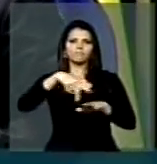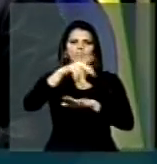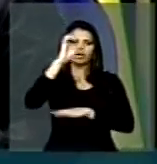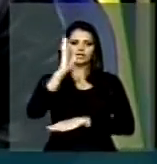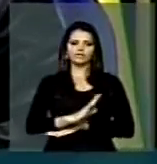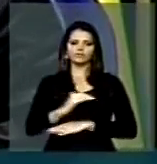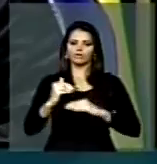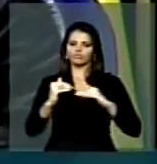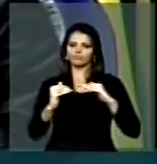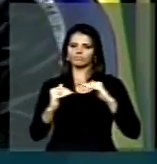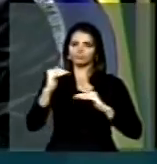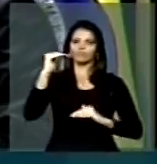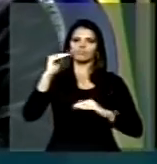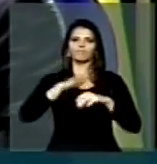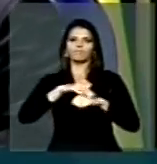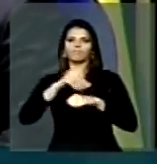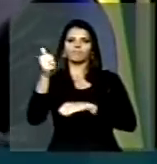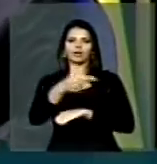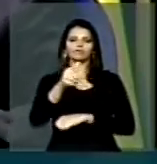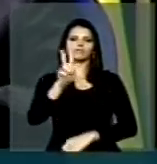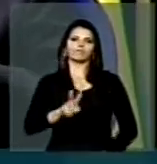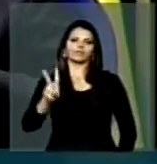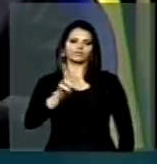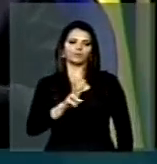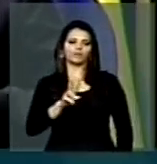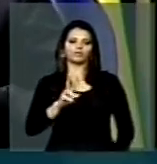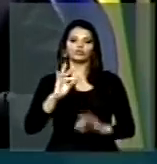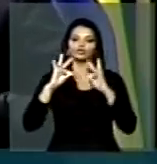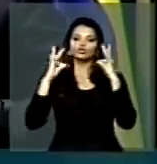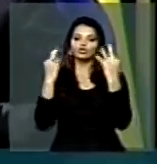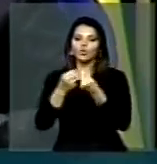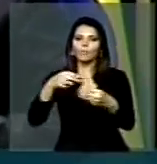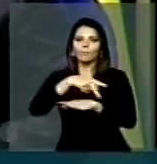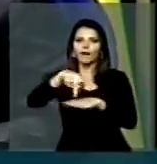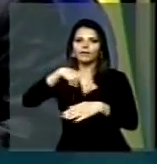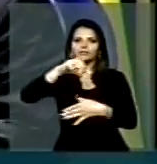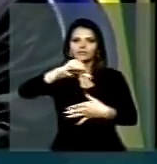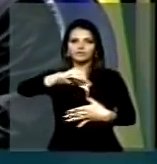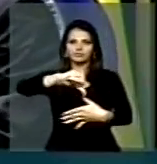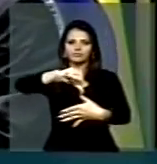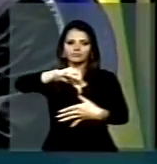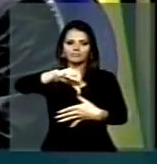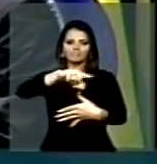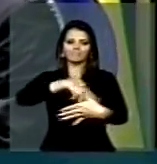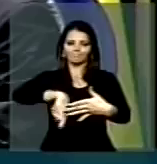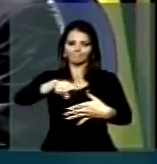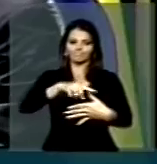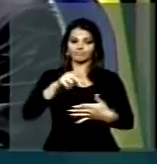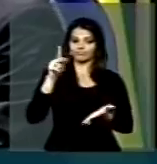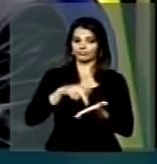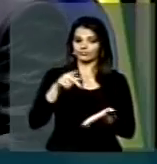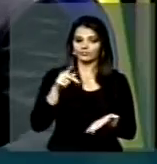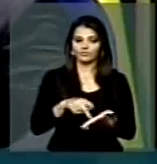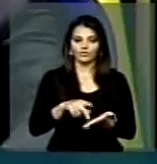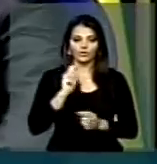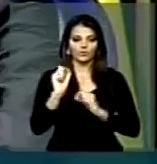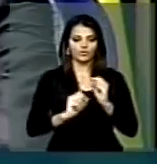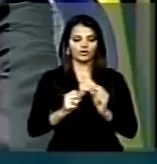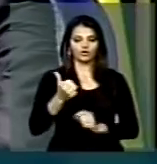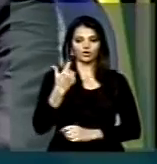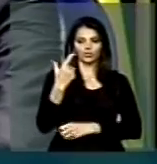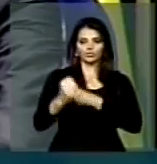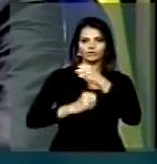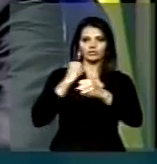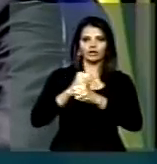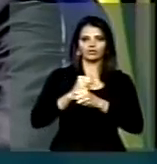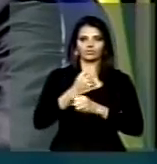uma vez crescer mais que a Venezuela entre todos os países latino-americanos. A verdade é que os 12 anos